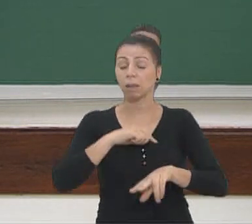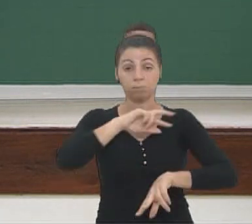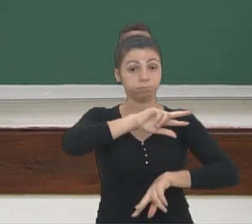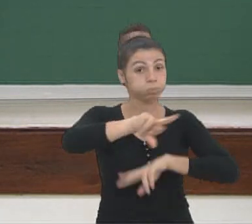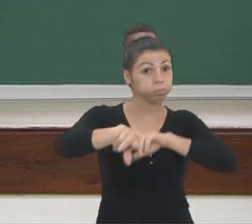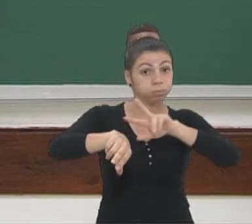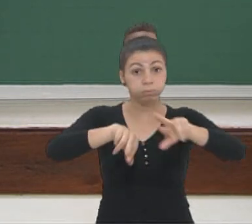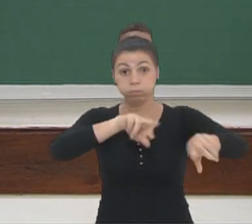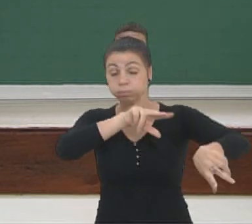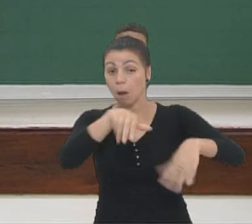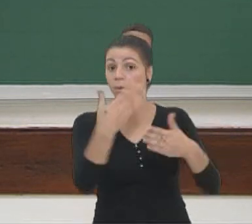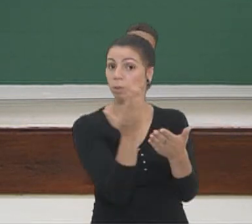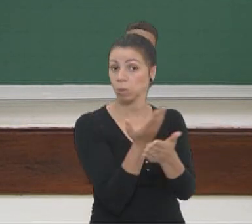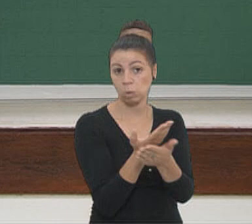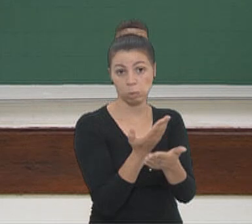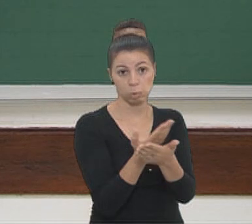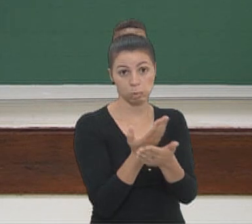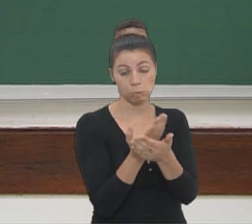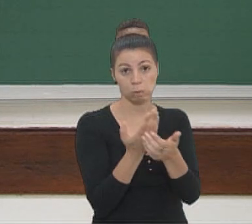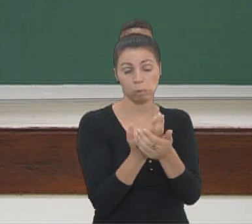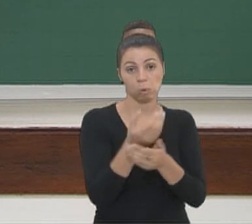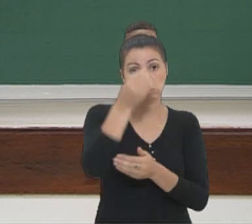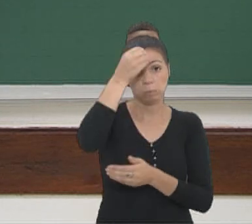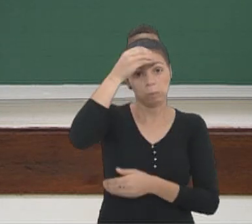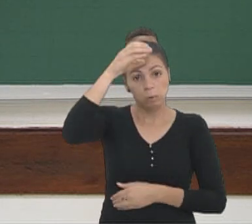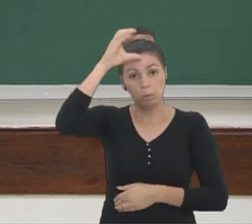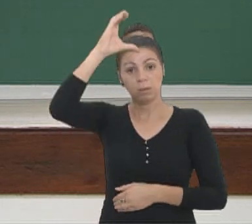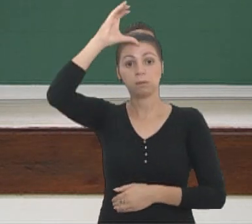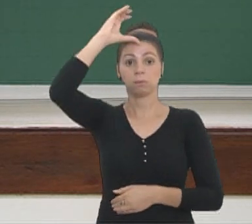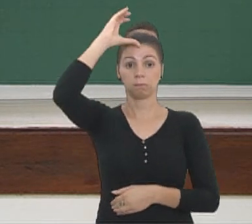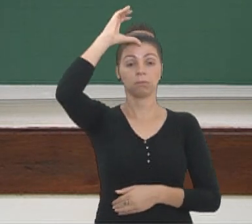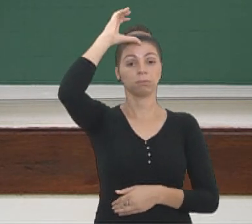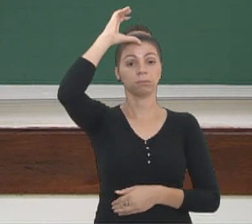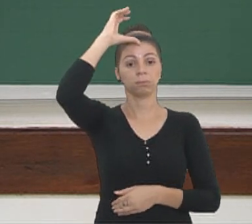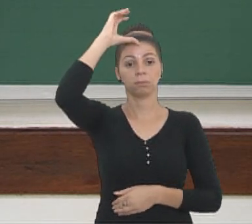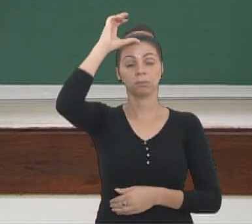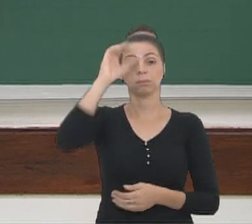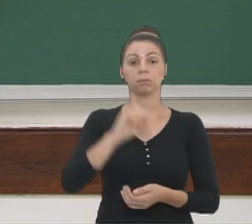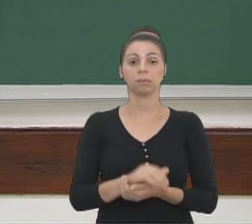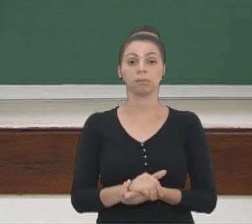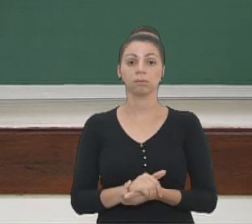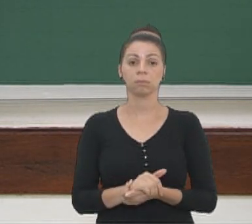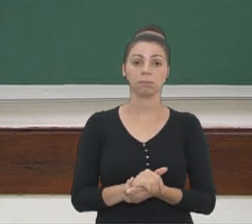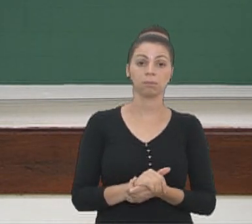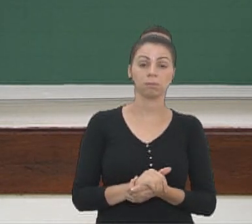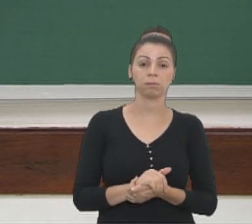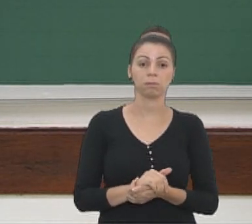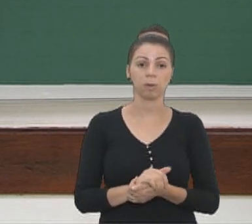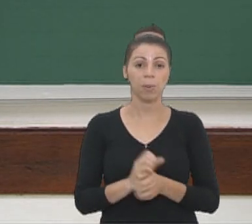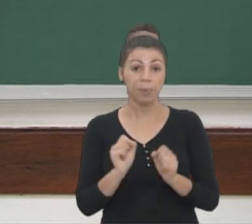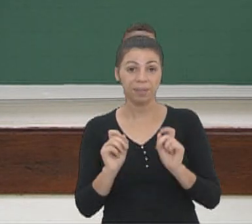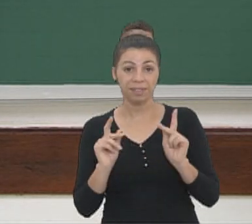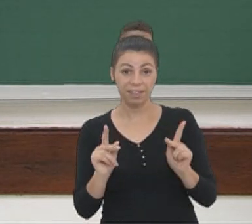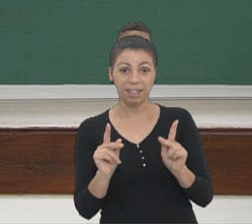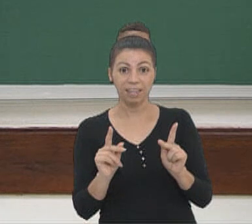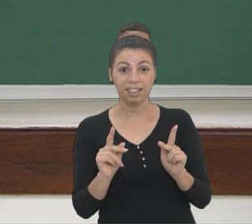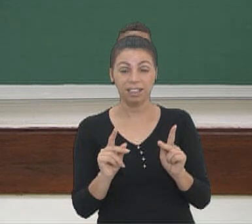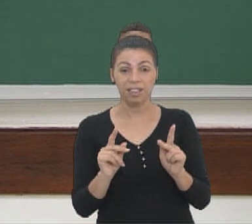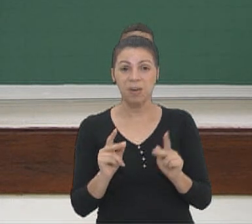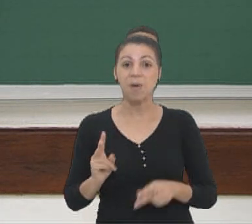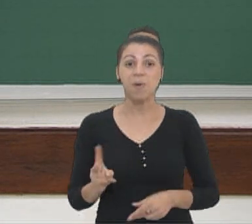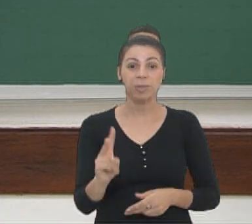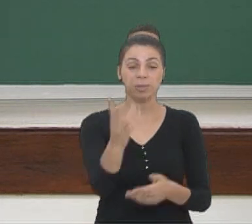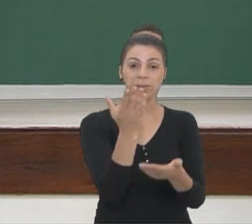aí para retomar, para estudar e para ampliar seu conhecimento aí e para trabalhar aí nesse trimestre, ok? Continue aí com